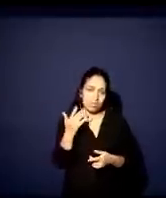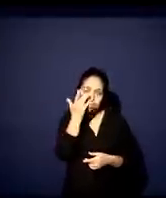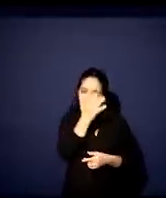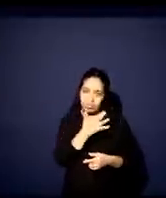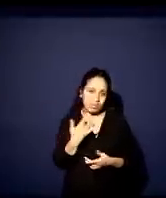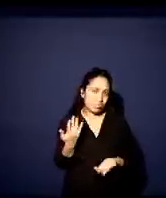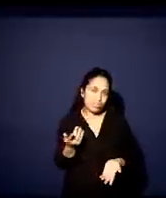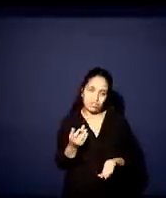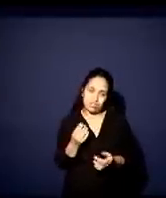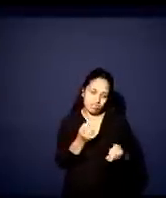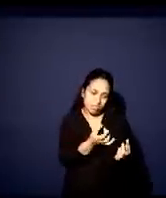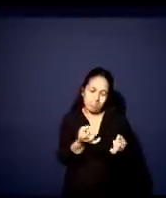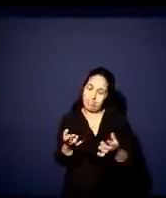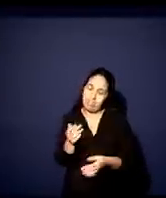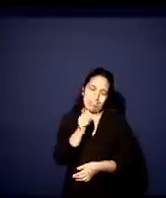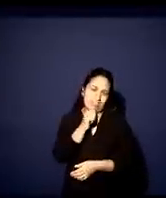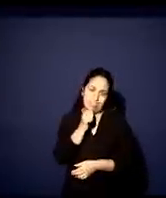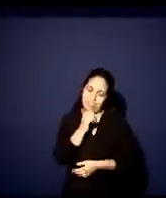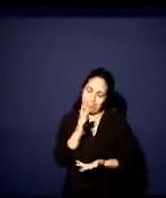100 bilhões,